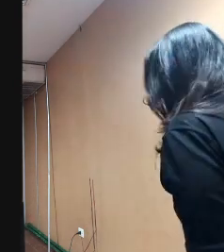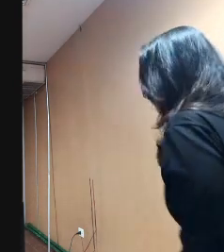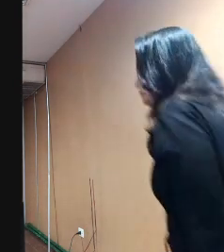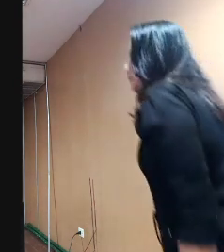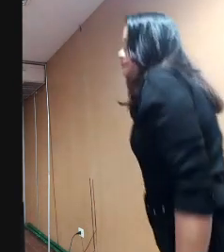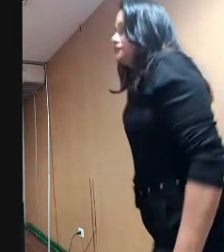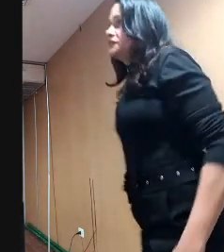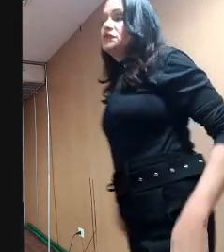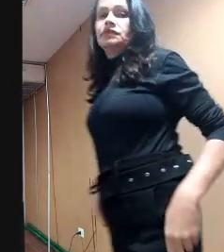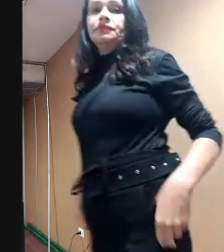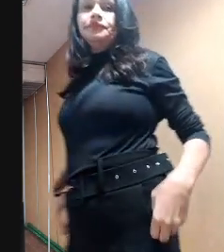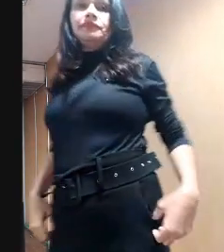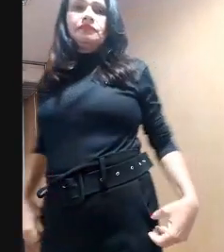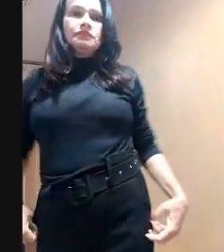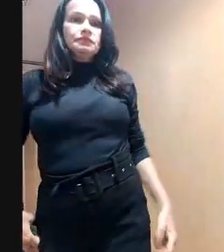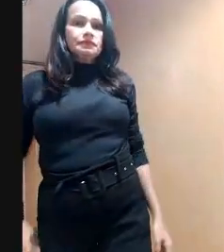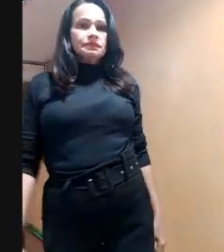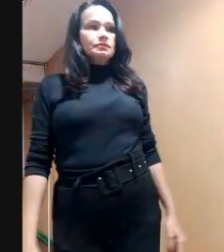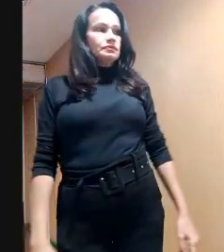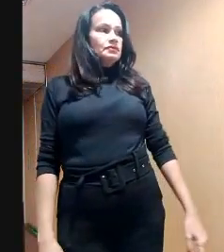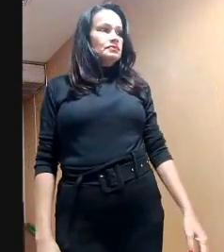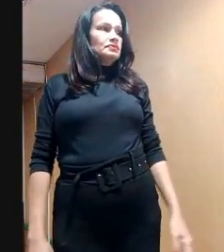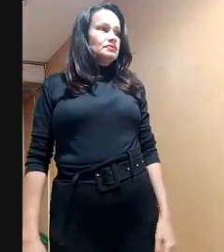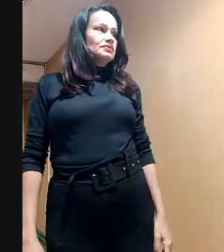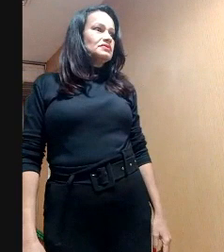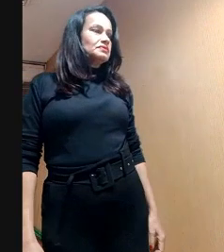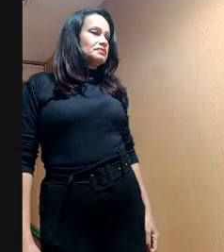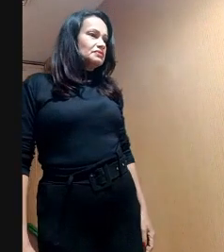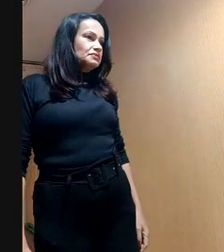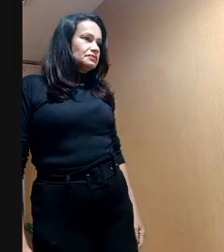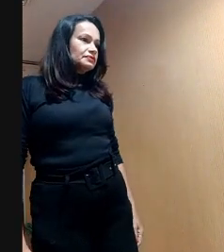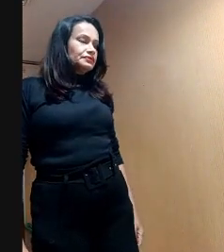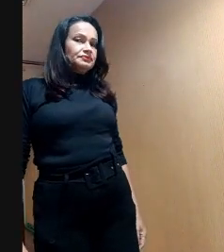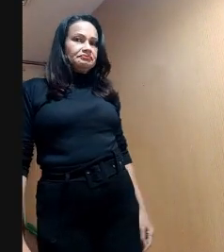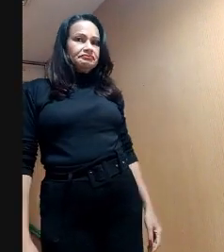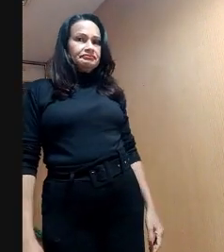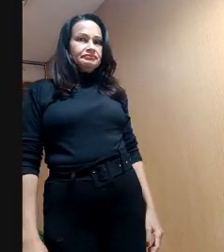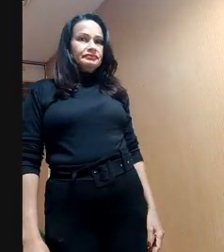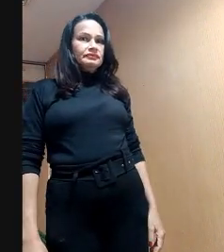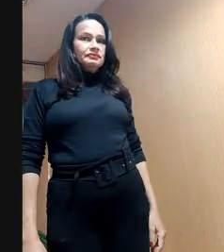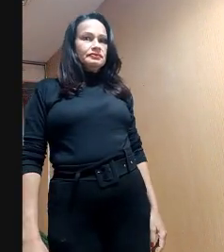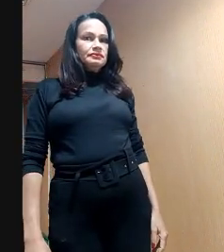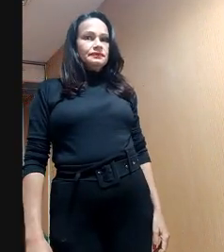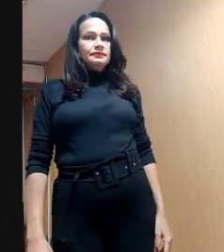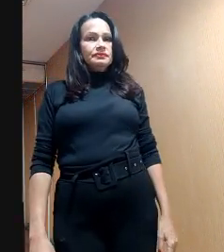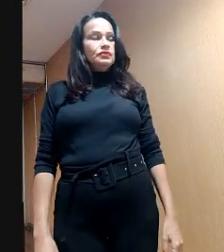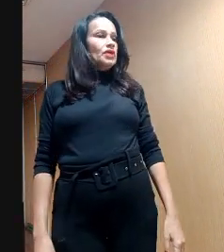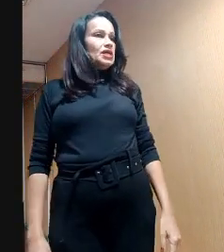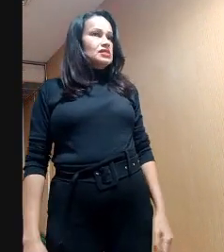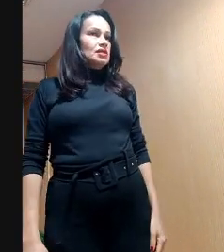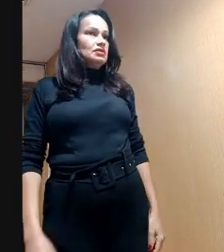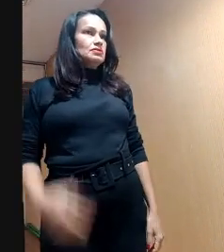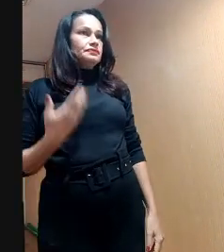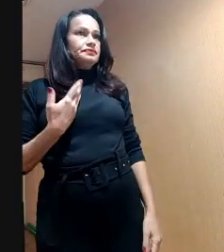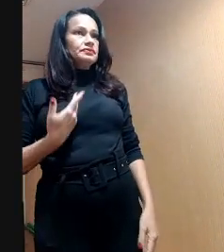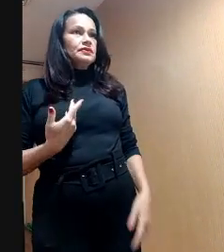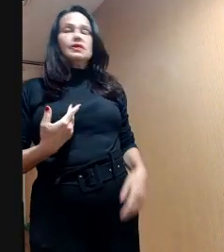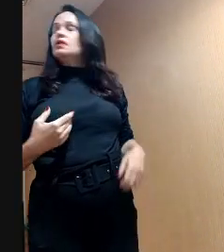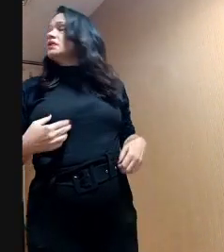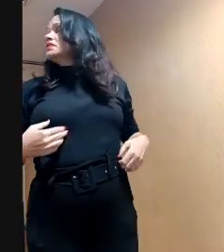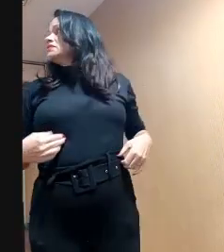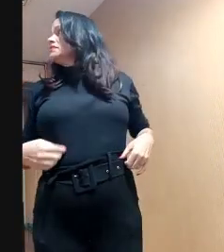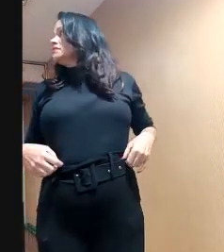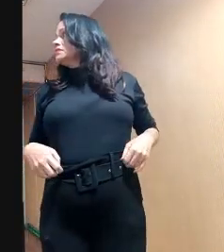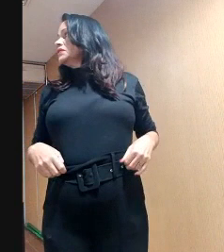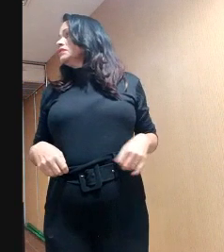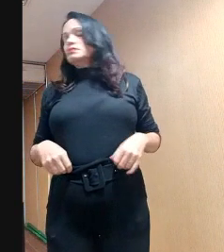todos os projetos que envolvem o curso de licenciatura em matemática. Então, já é uma ação extremamente positiva, uma